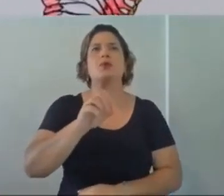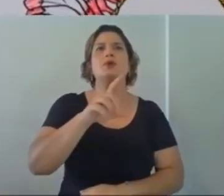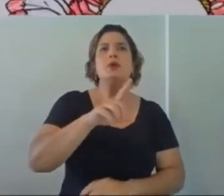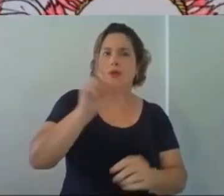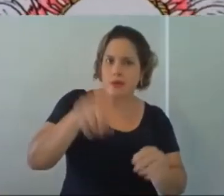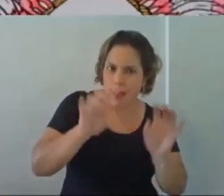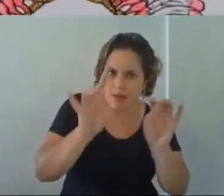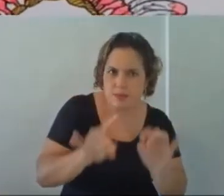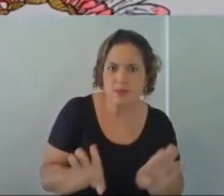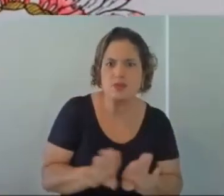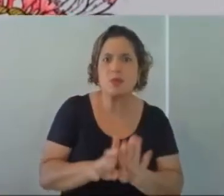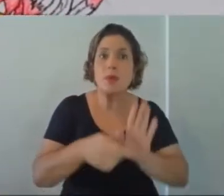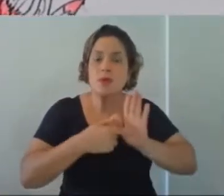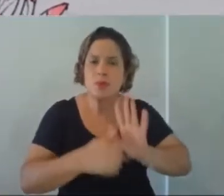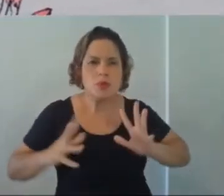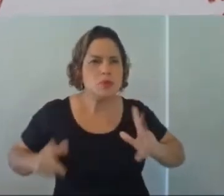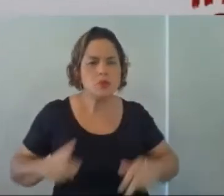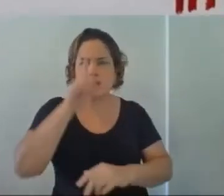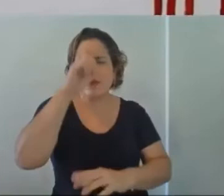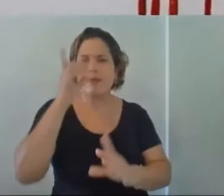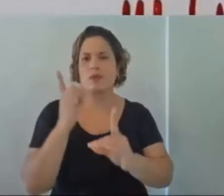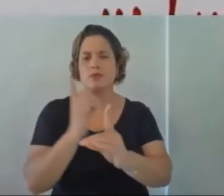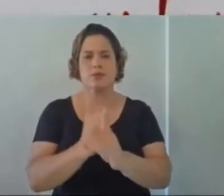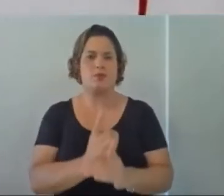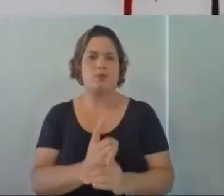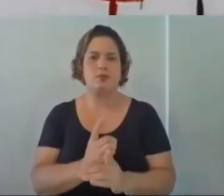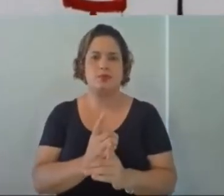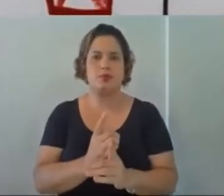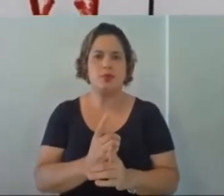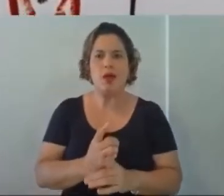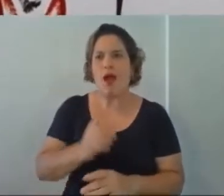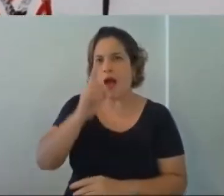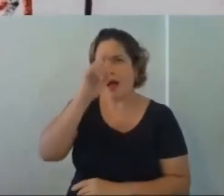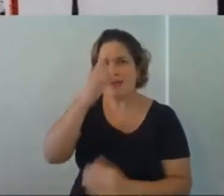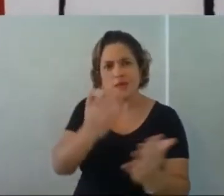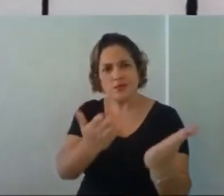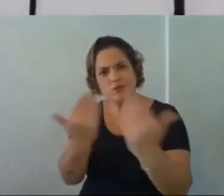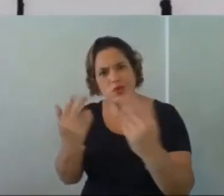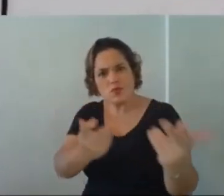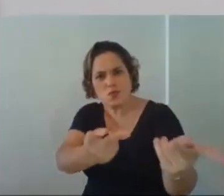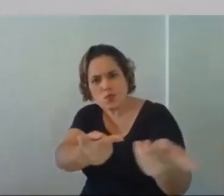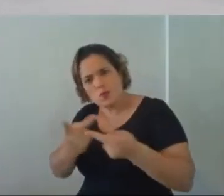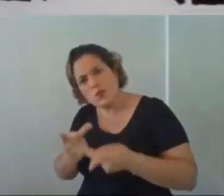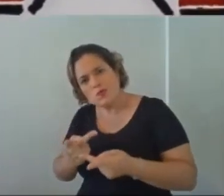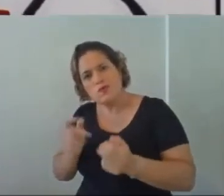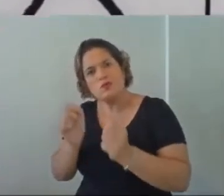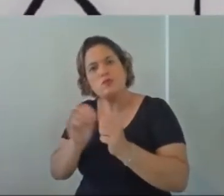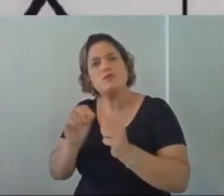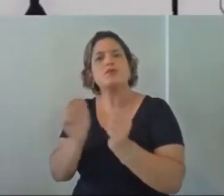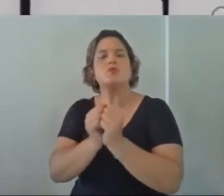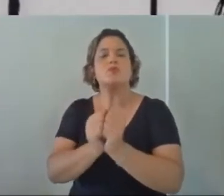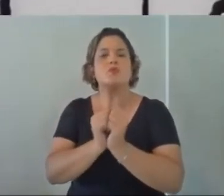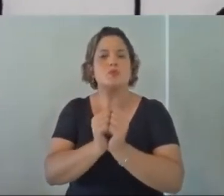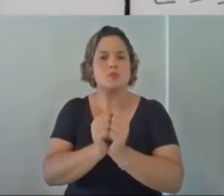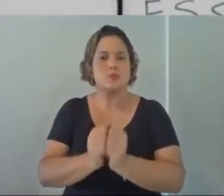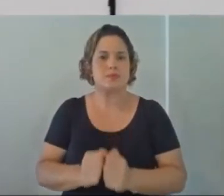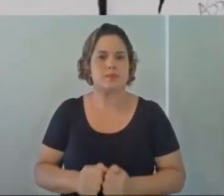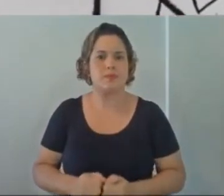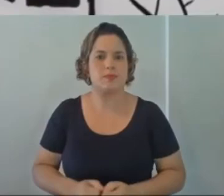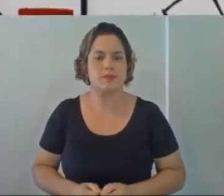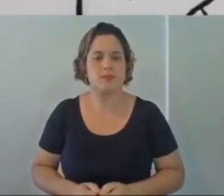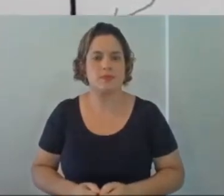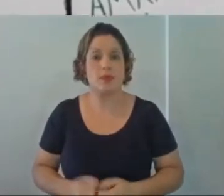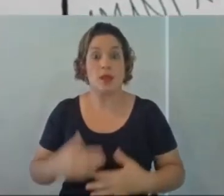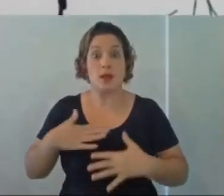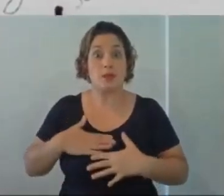e condensa a ideia do encontro e a ideia do convite para fazer junto. Para mim é muito